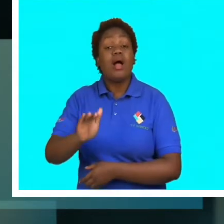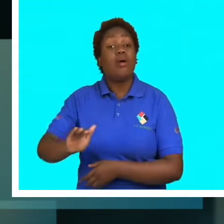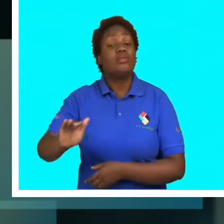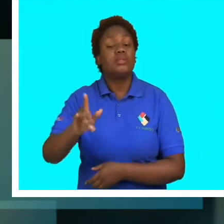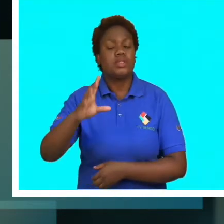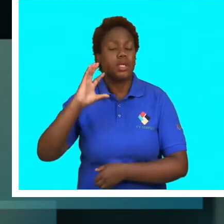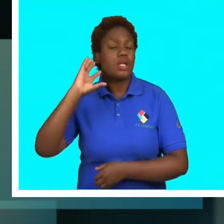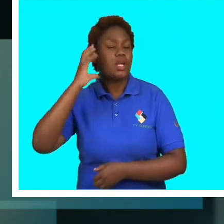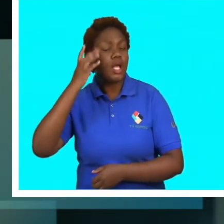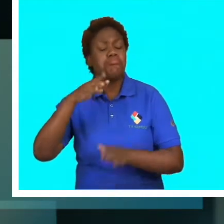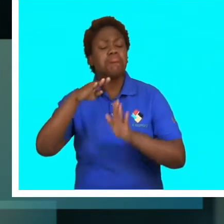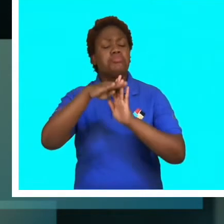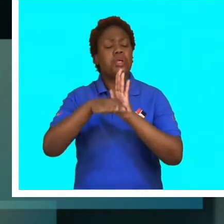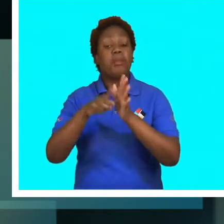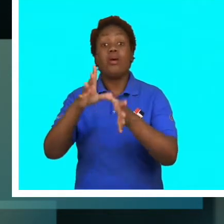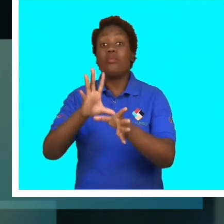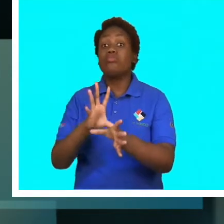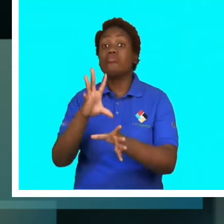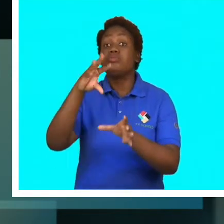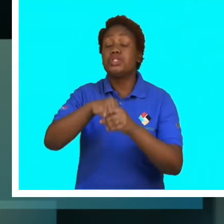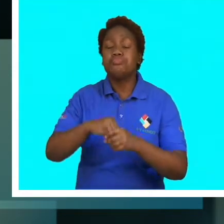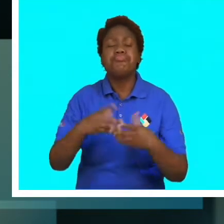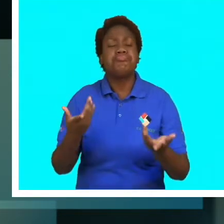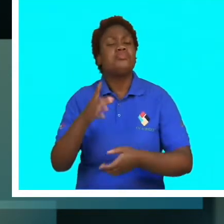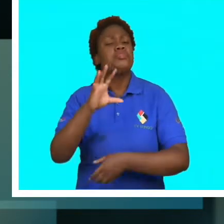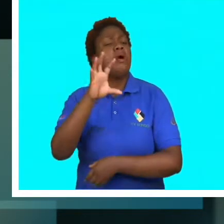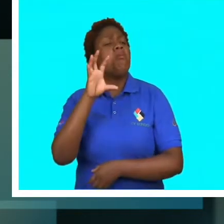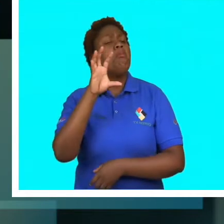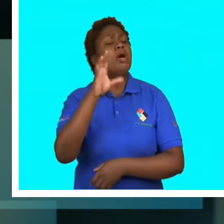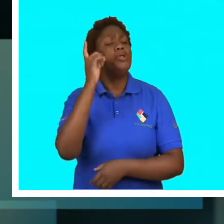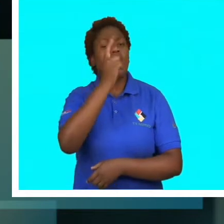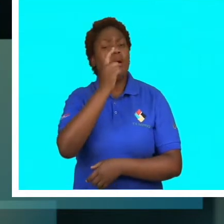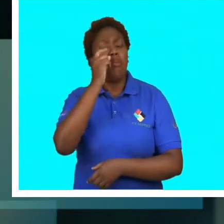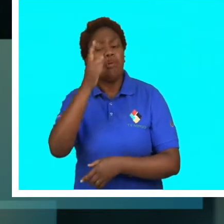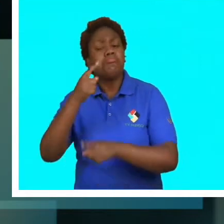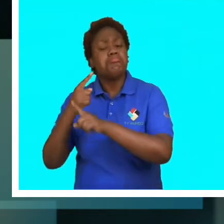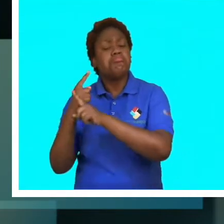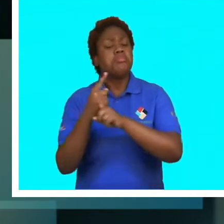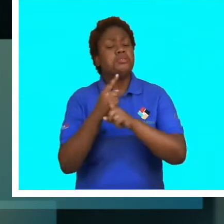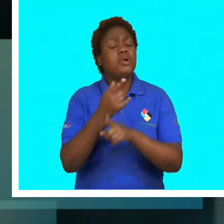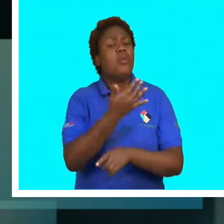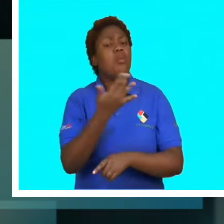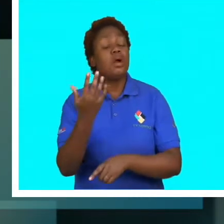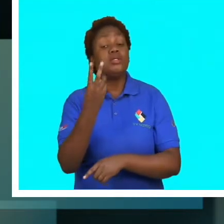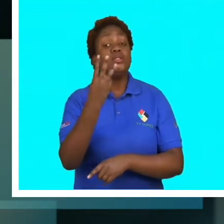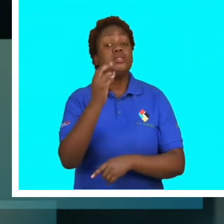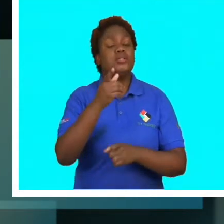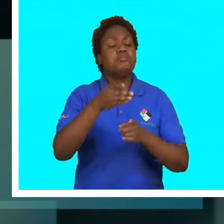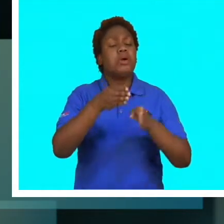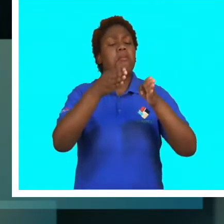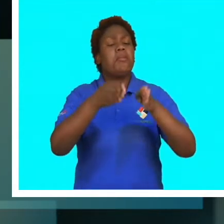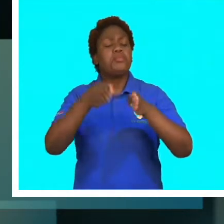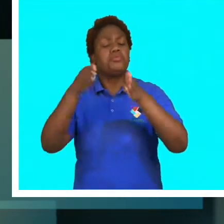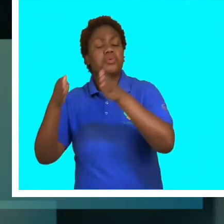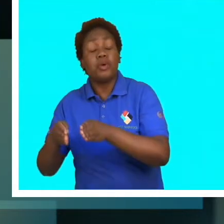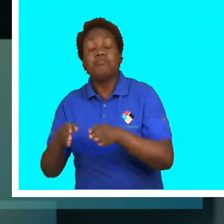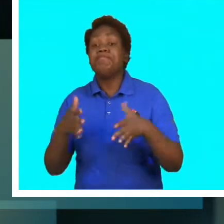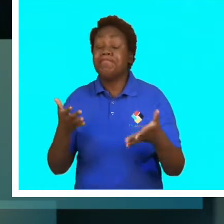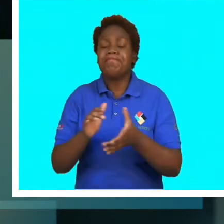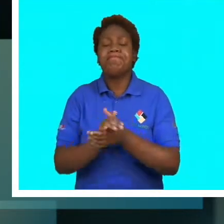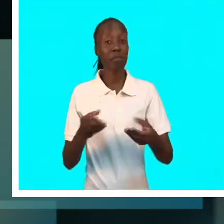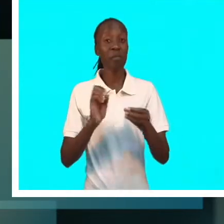implementação destes programas. O evento decorreu na província de Nampula e contou com a participação de perto de